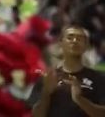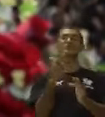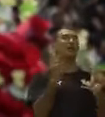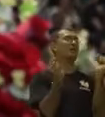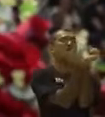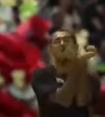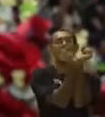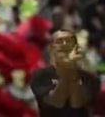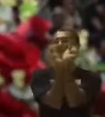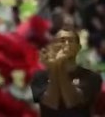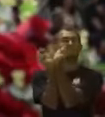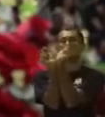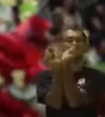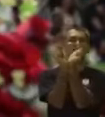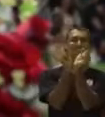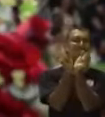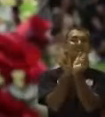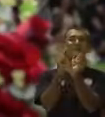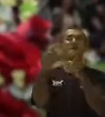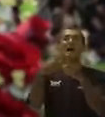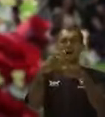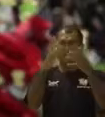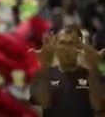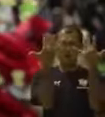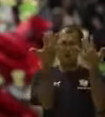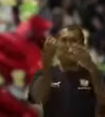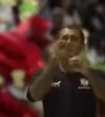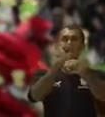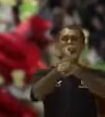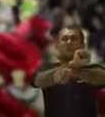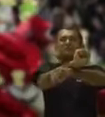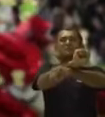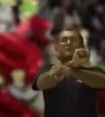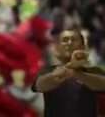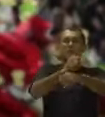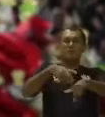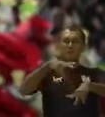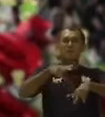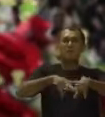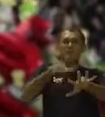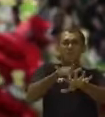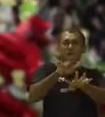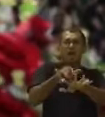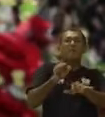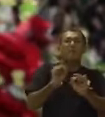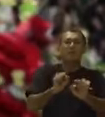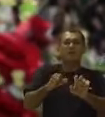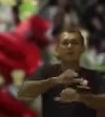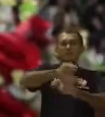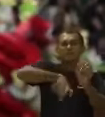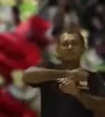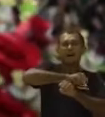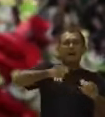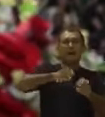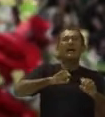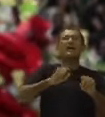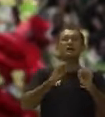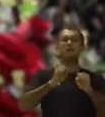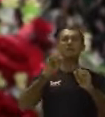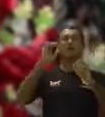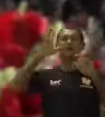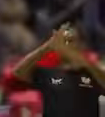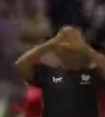sufoque, que aberta. A sua mão pode estar algemada, os seus pés podem estar no tronco, os seus olhos podem